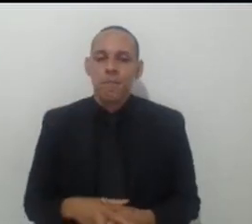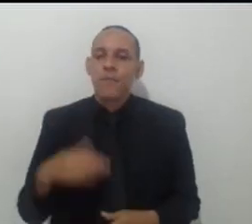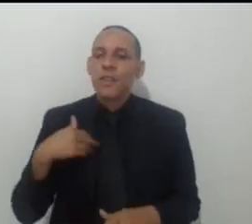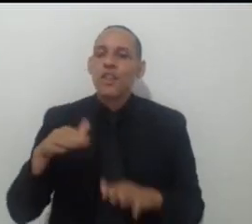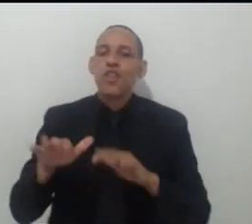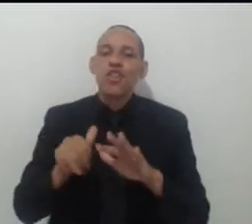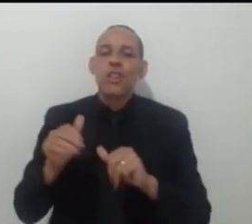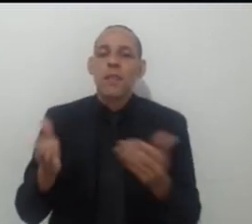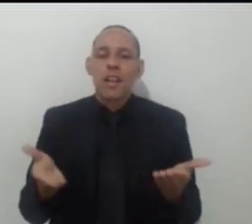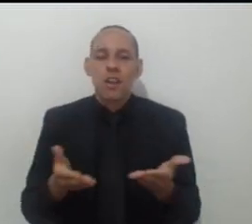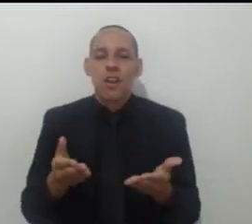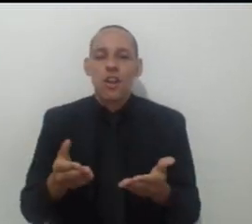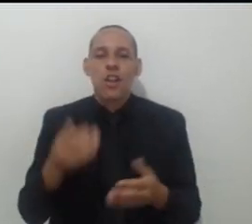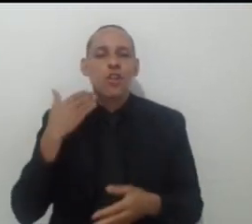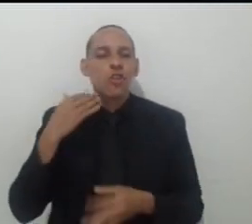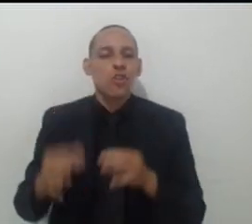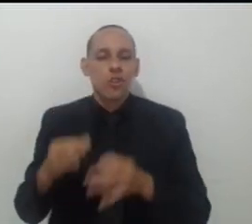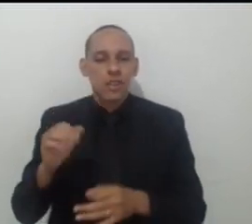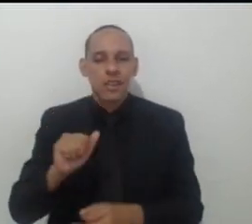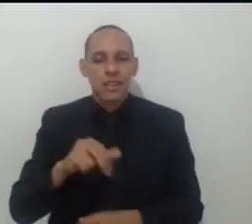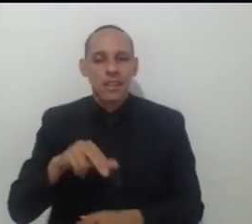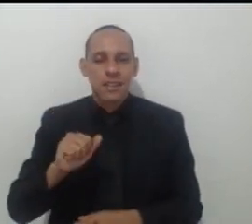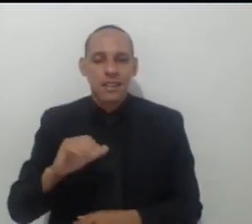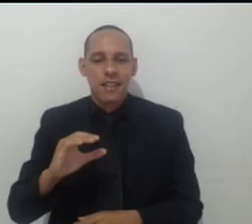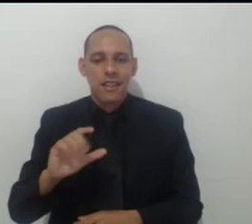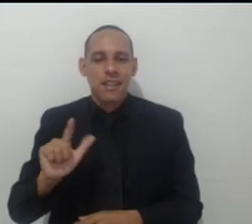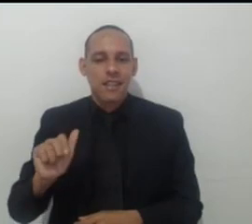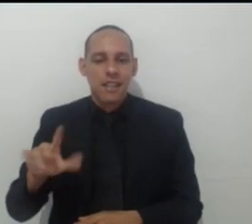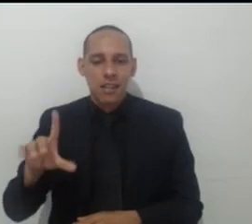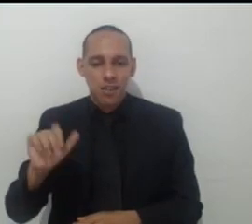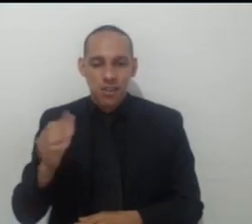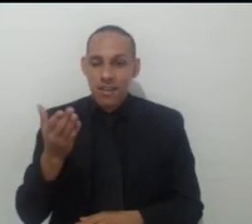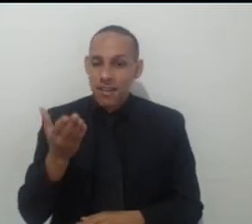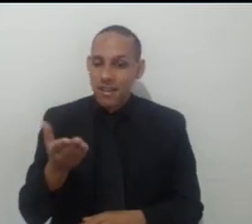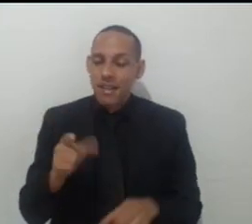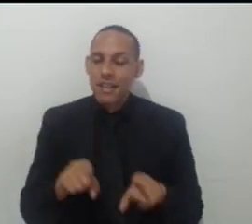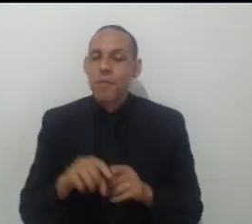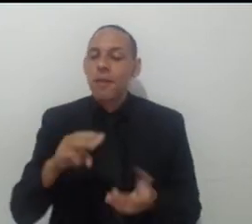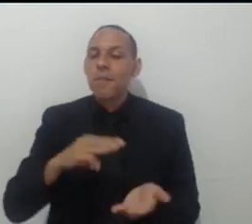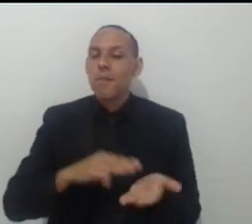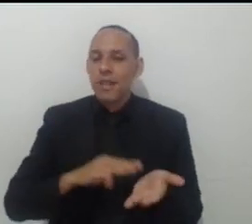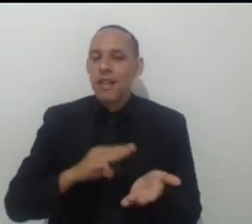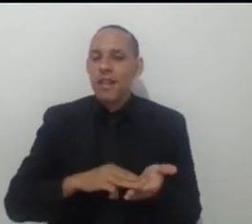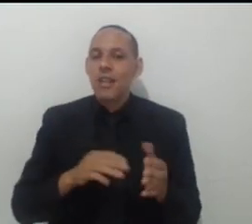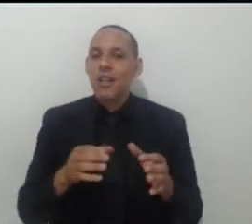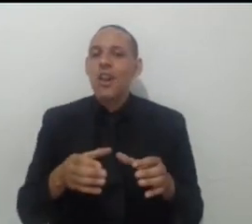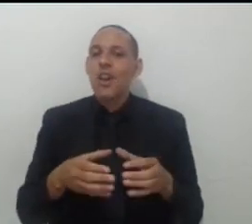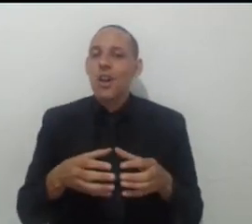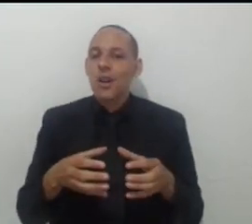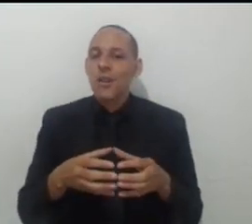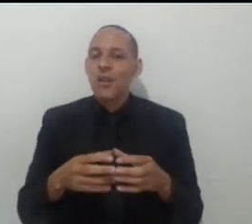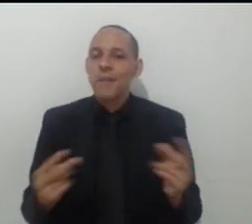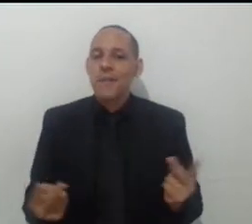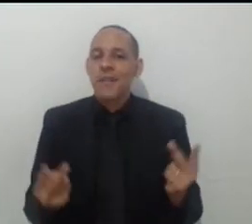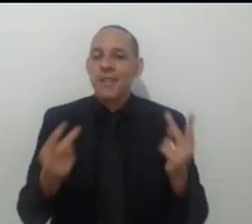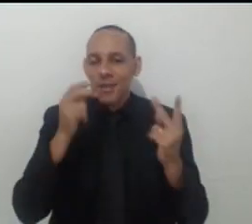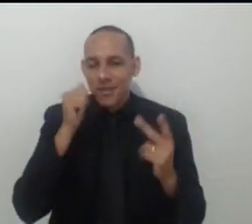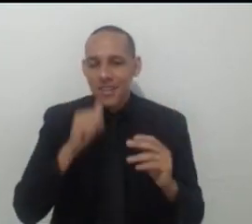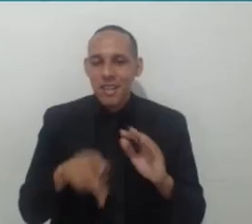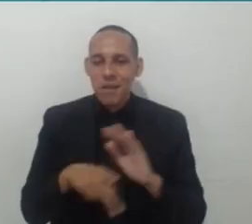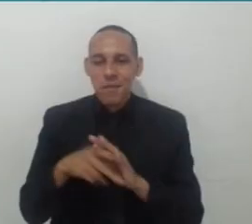a juíza Ana Cláudia Lemos, que além disso é membro lá do Comitê de Valorização da Mulher no